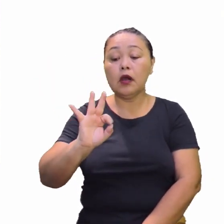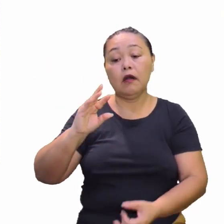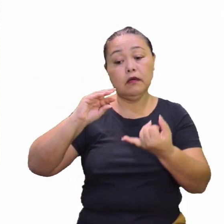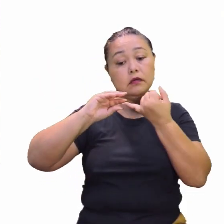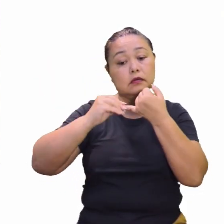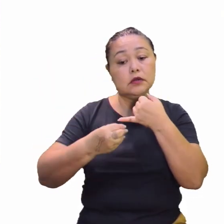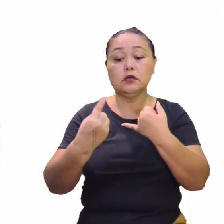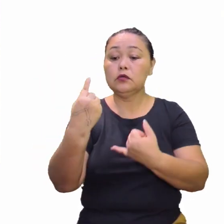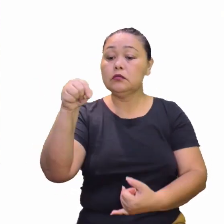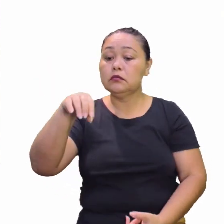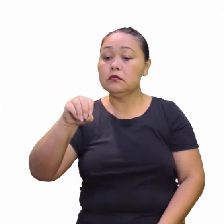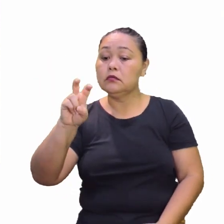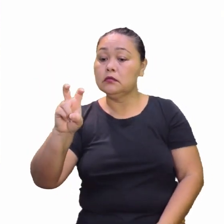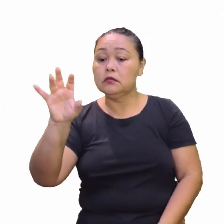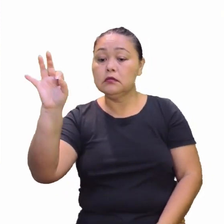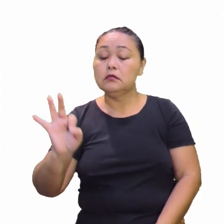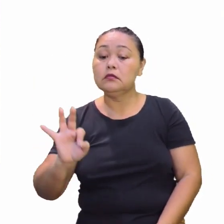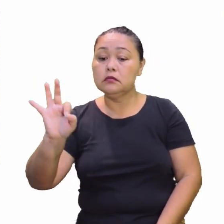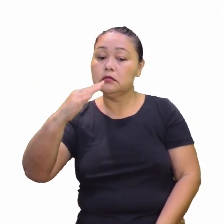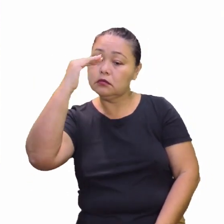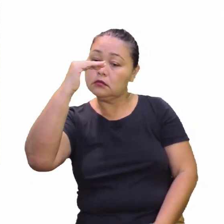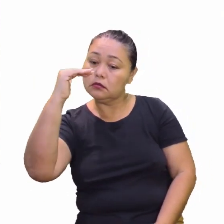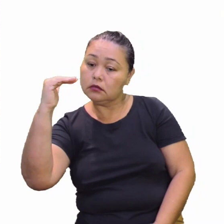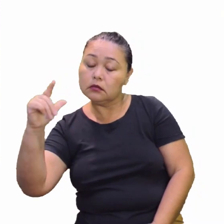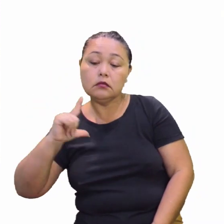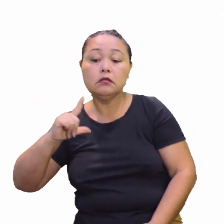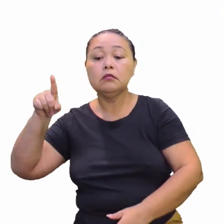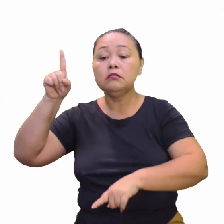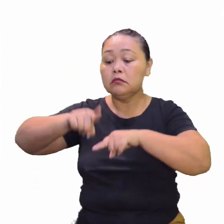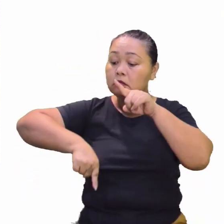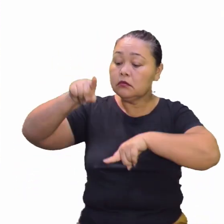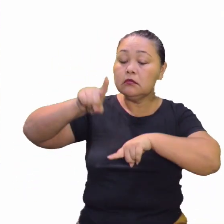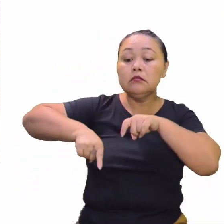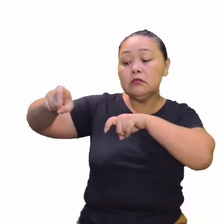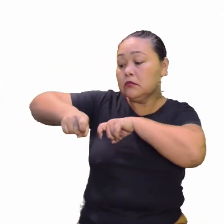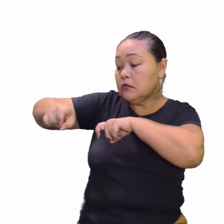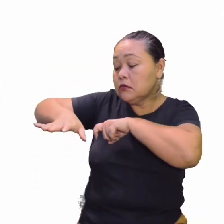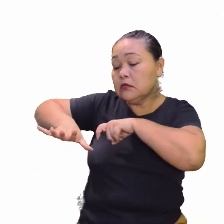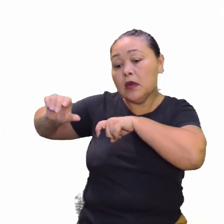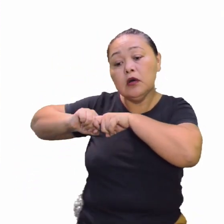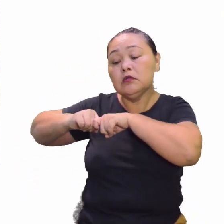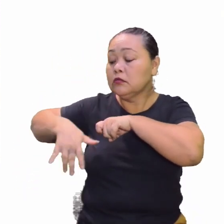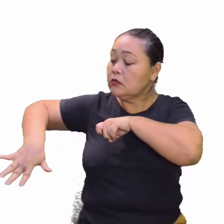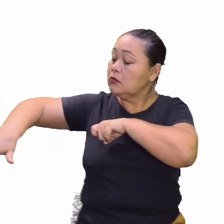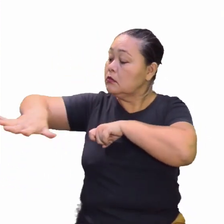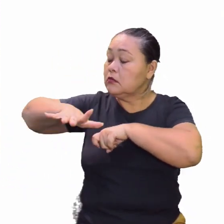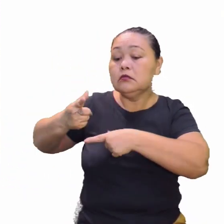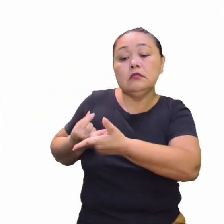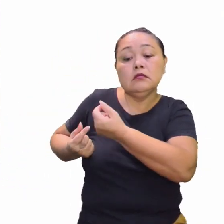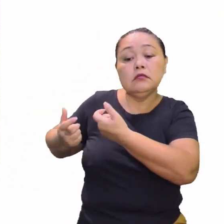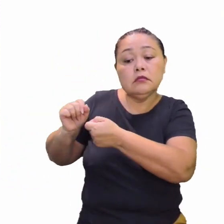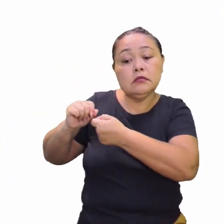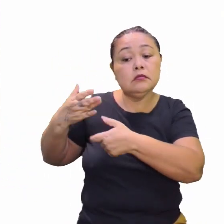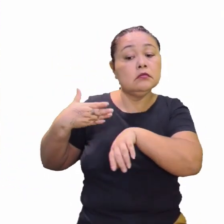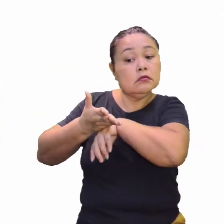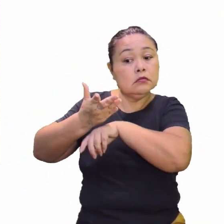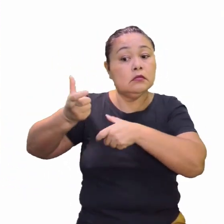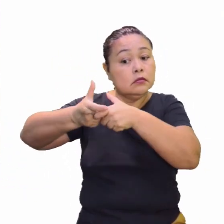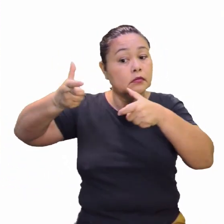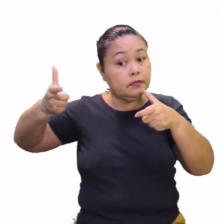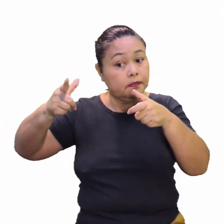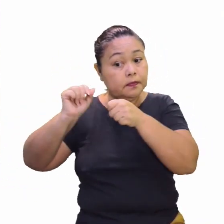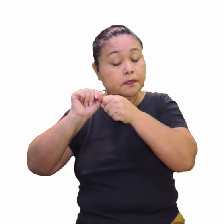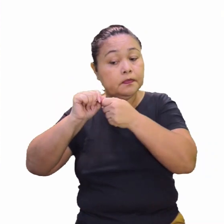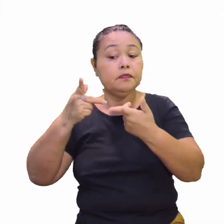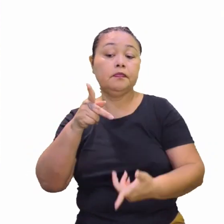1,05%. Então, quando a gente fala do produto da agricultura, que é principalmente oriundo do agronegócio, que tem maior